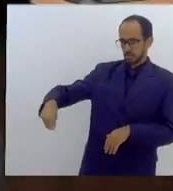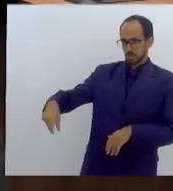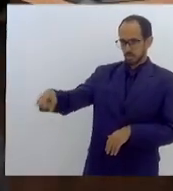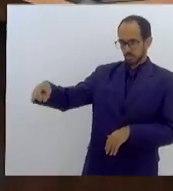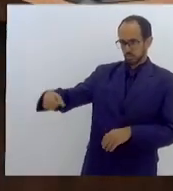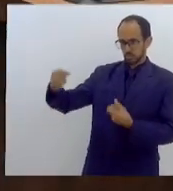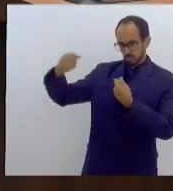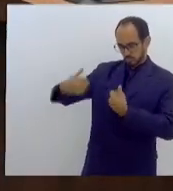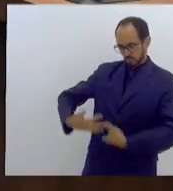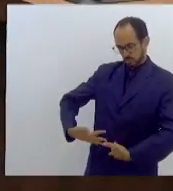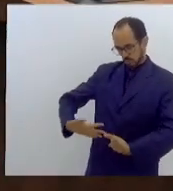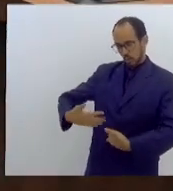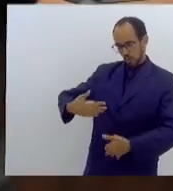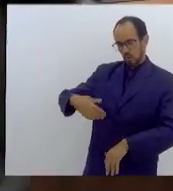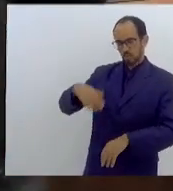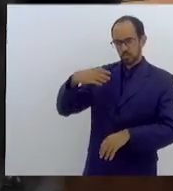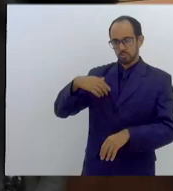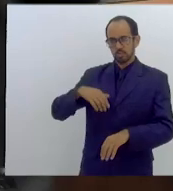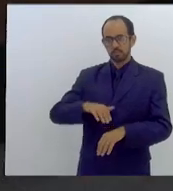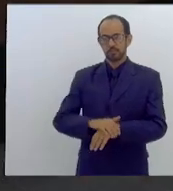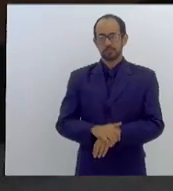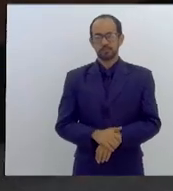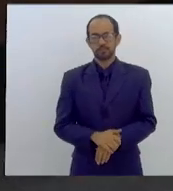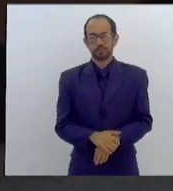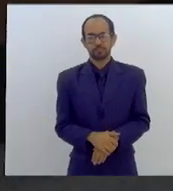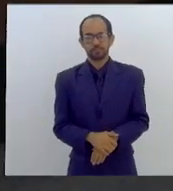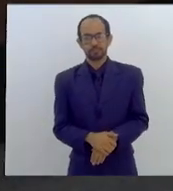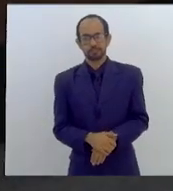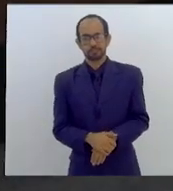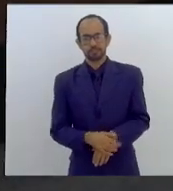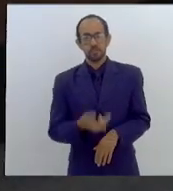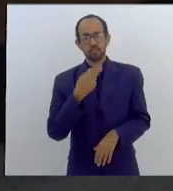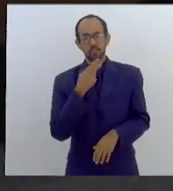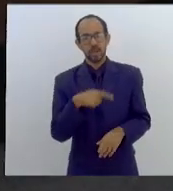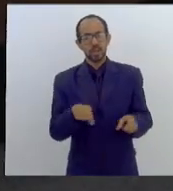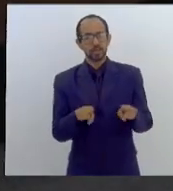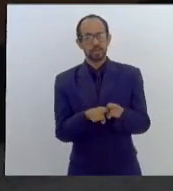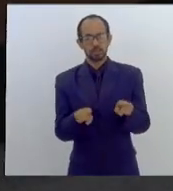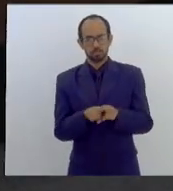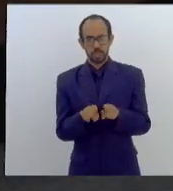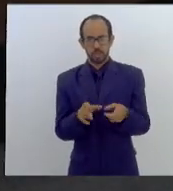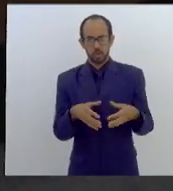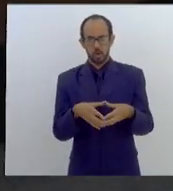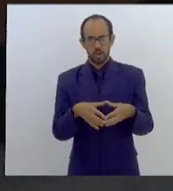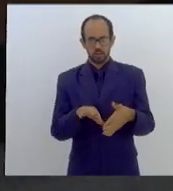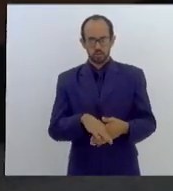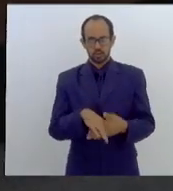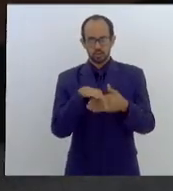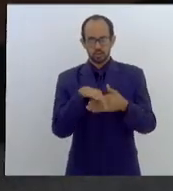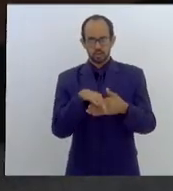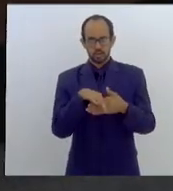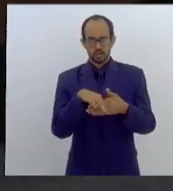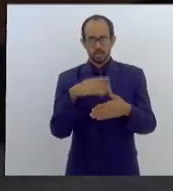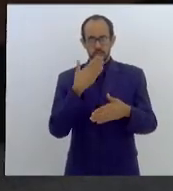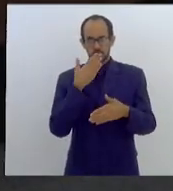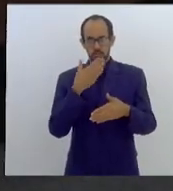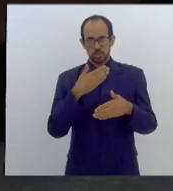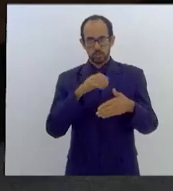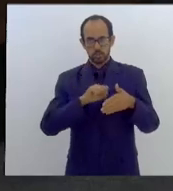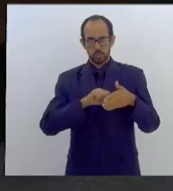senhor. Mas disse eu lá no Colégio de Líderes que eu tinha pedido trancamento de